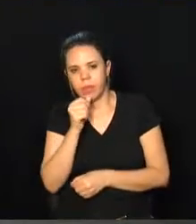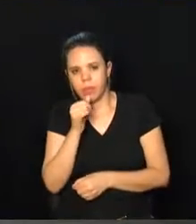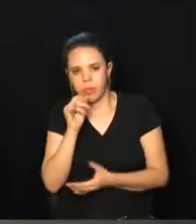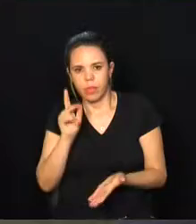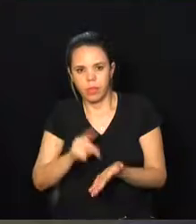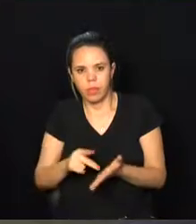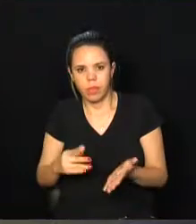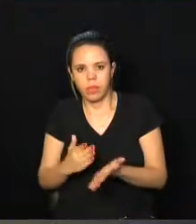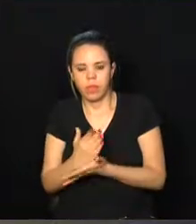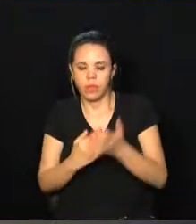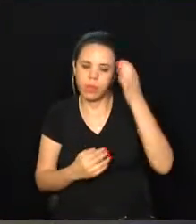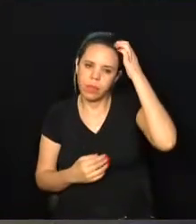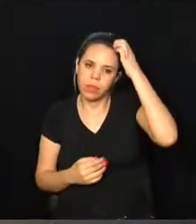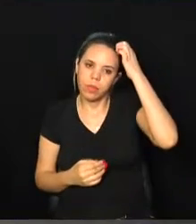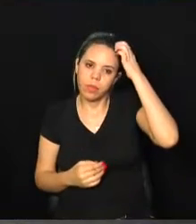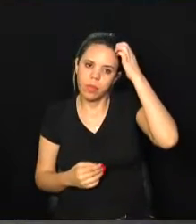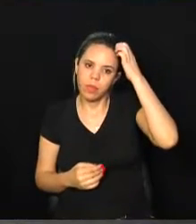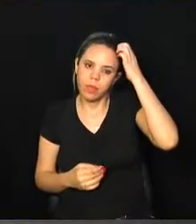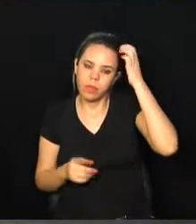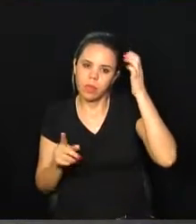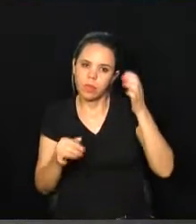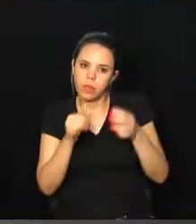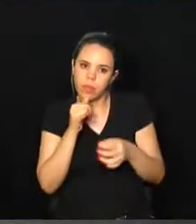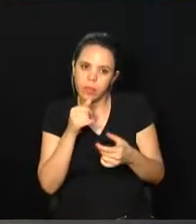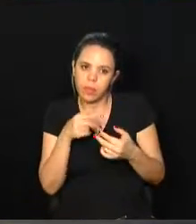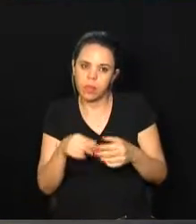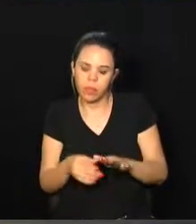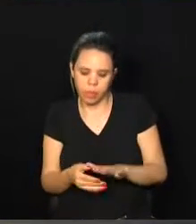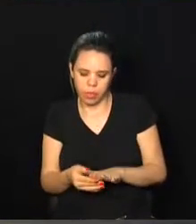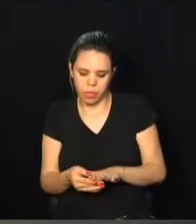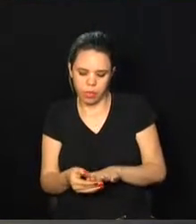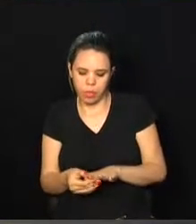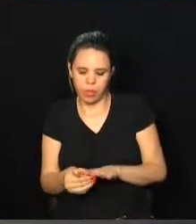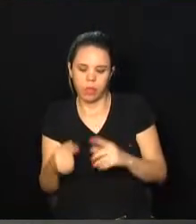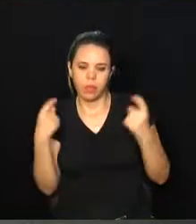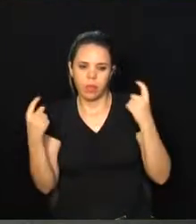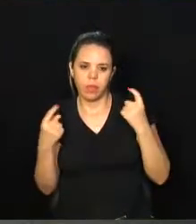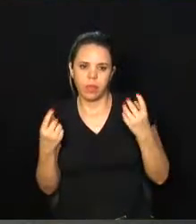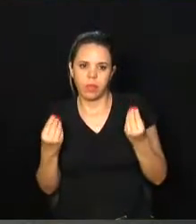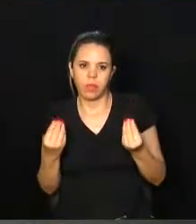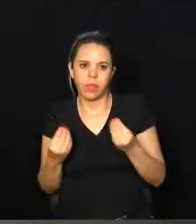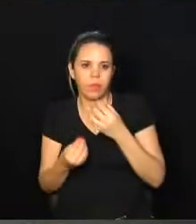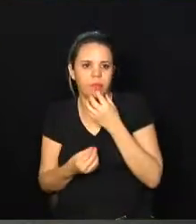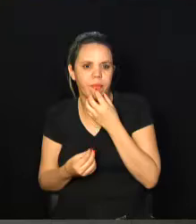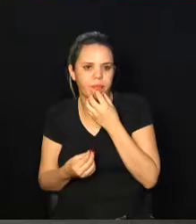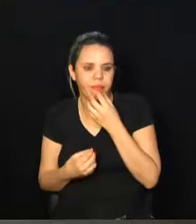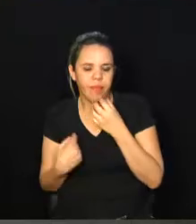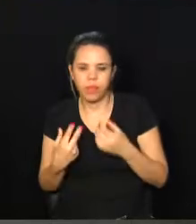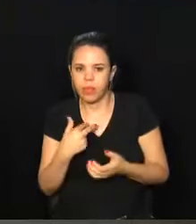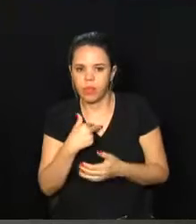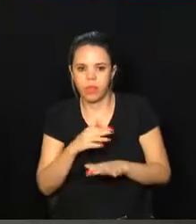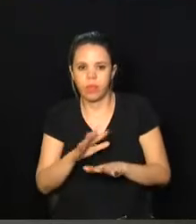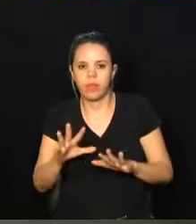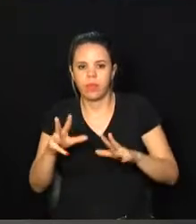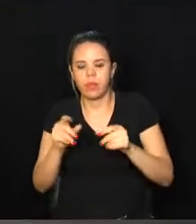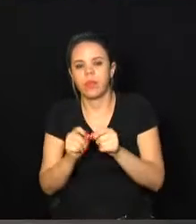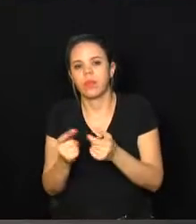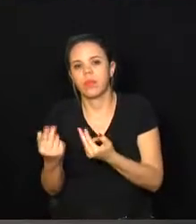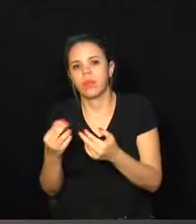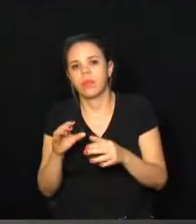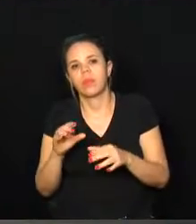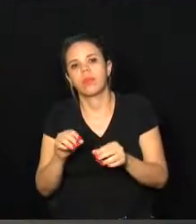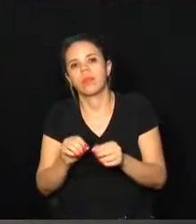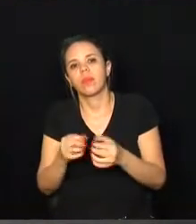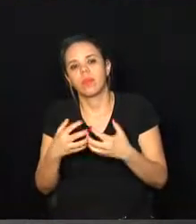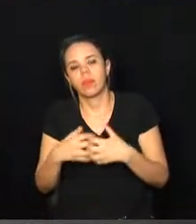exatamente aprova. Então, isso é uma coisa que também preocupa demais, e a gente não pode. Tudo como